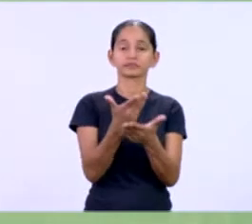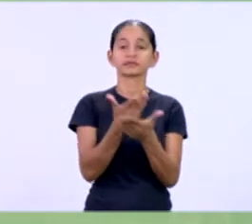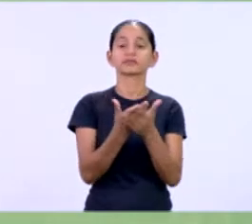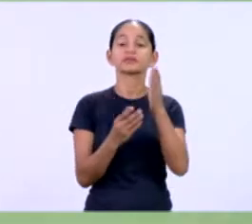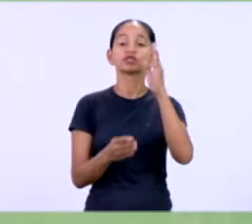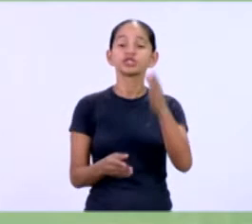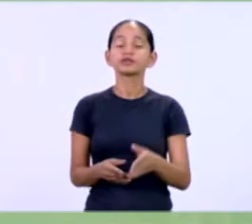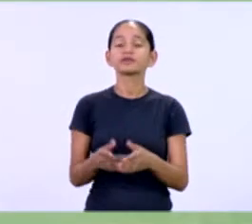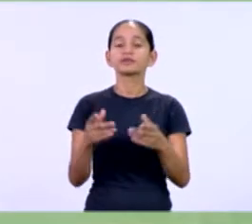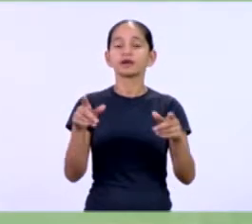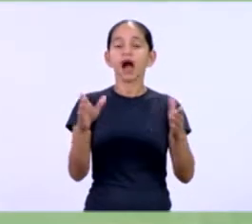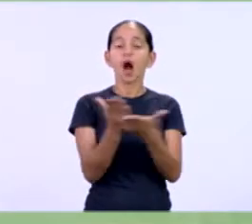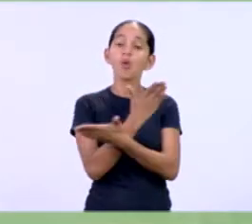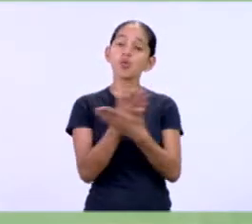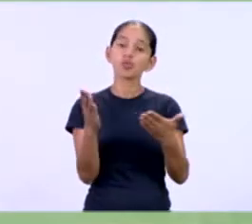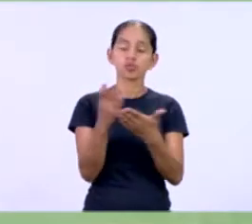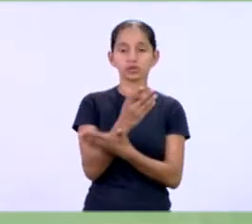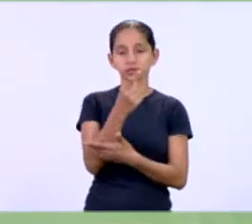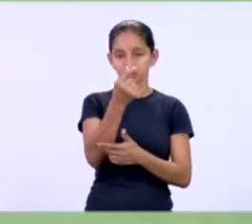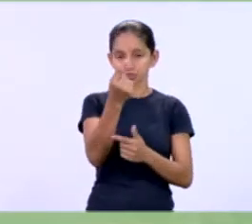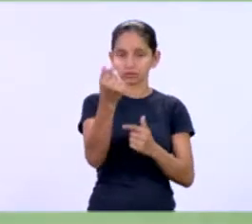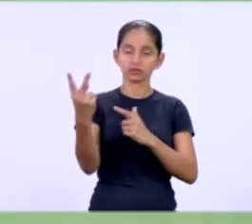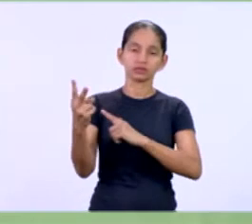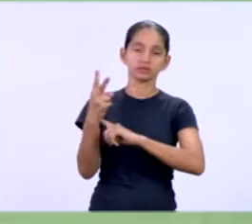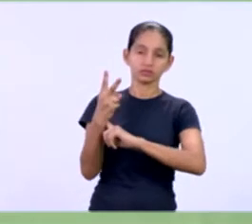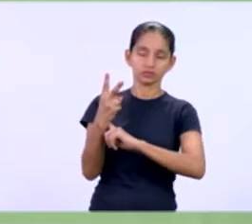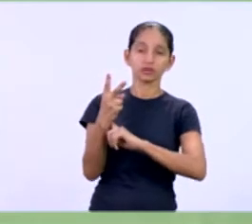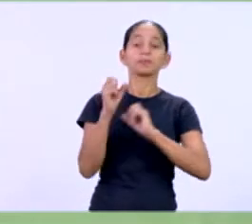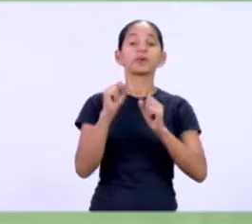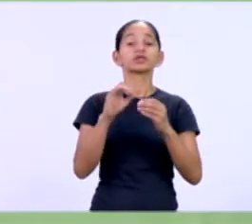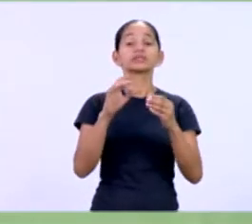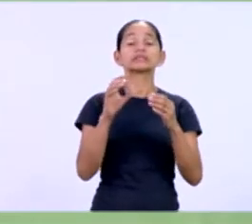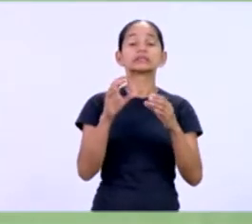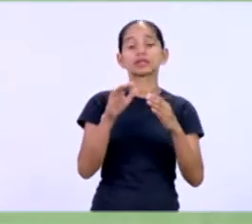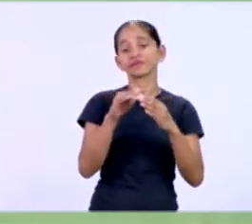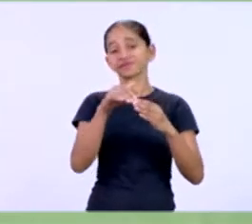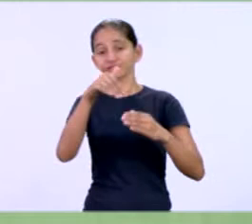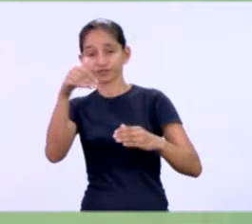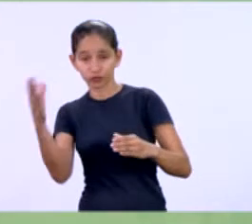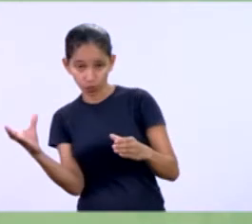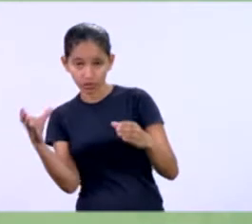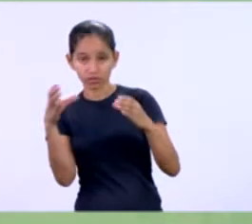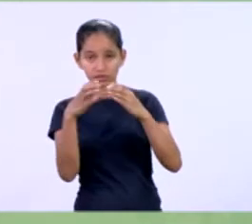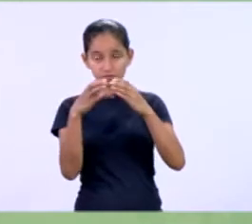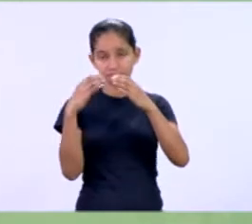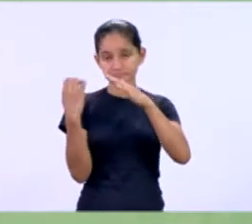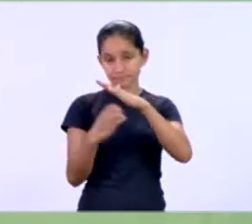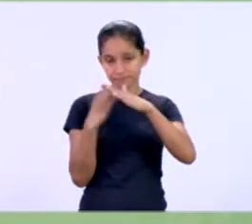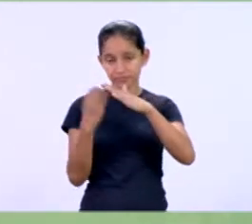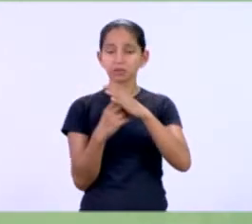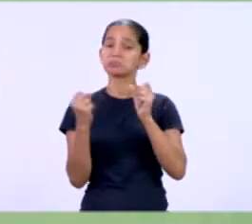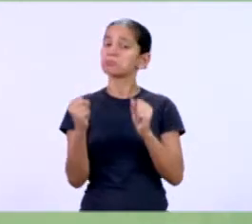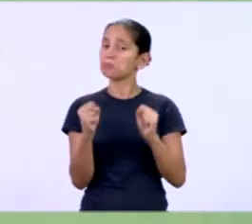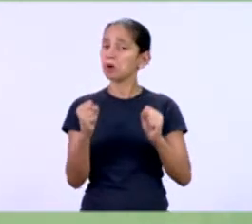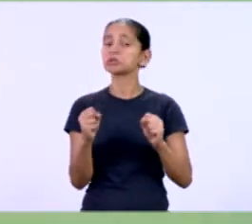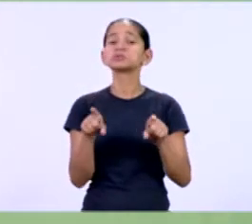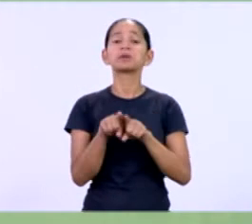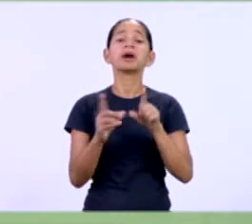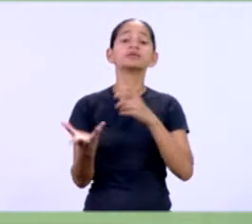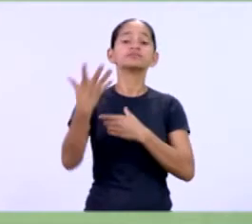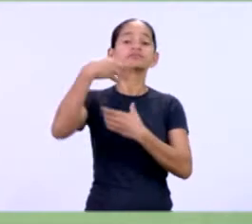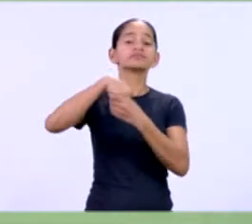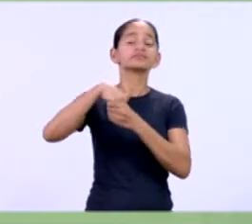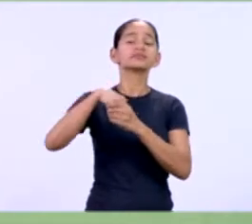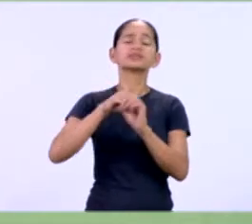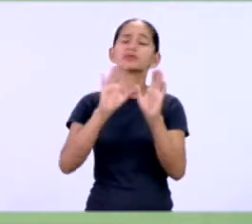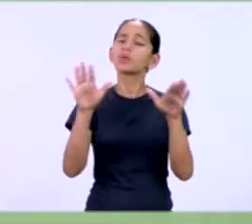fontes de financiamento das organizações podem ser externas e internas, ok?